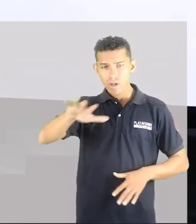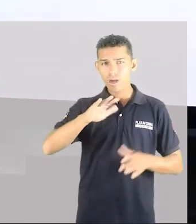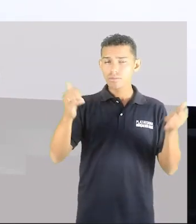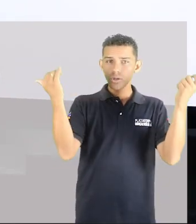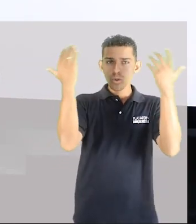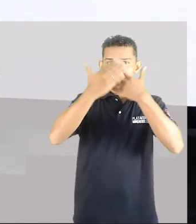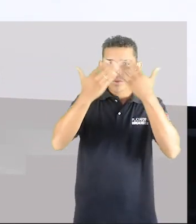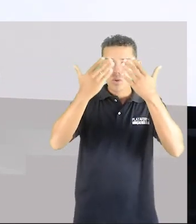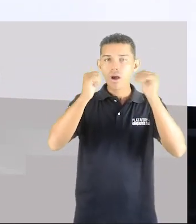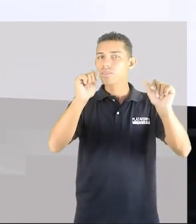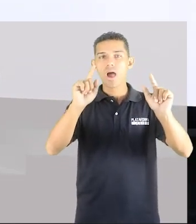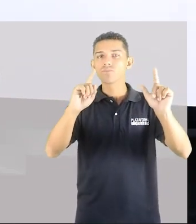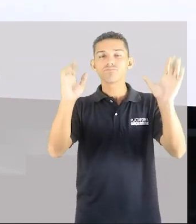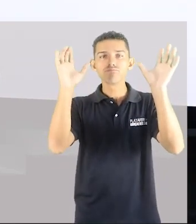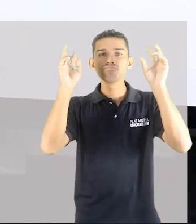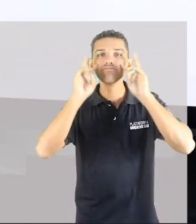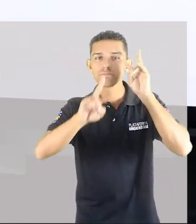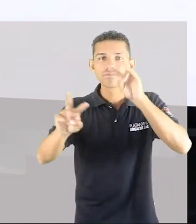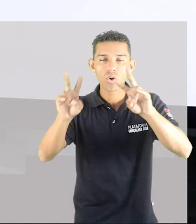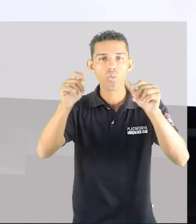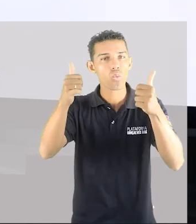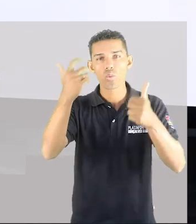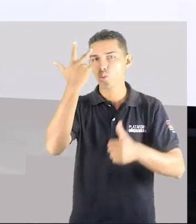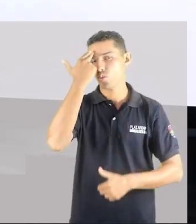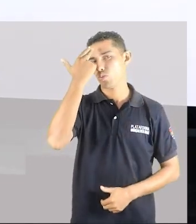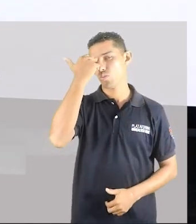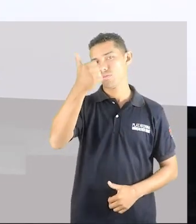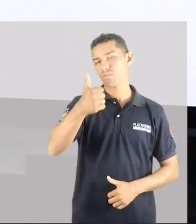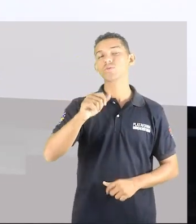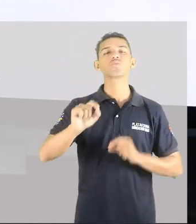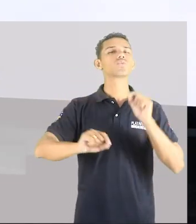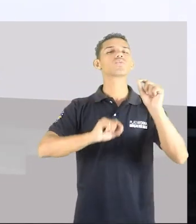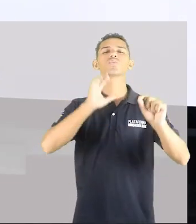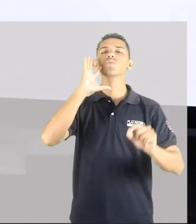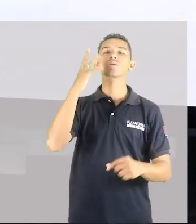bom? Então, o que acontece?